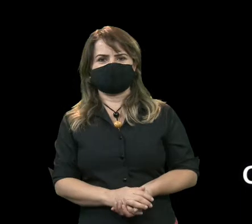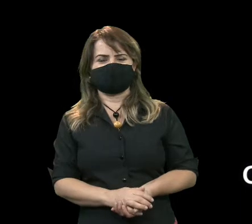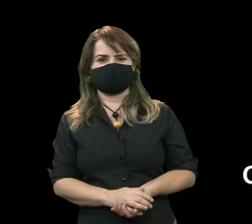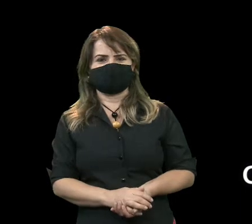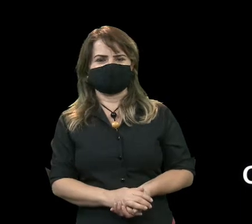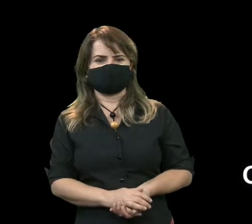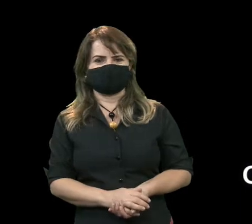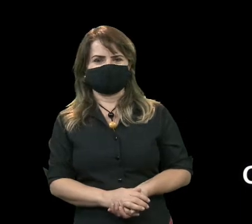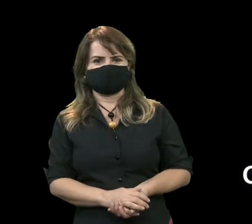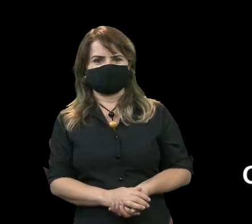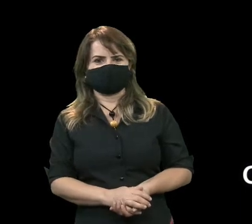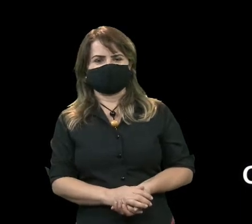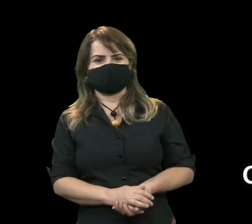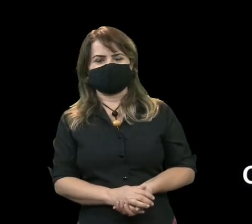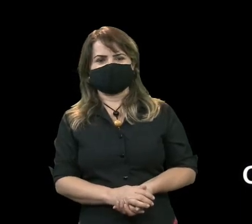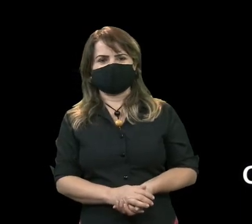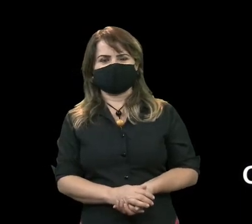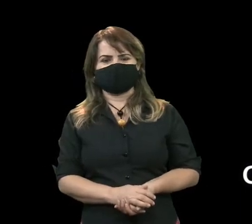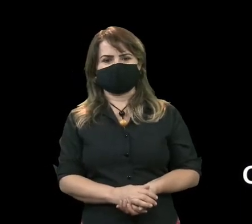Eu